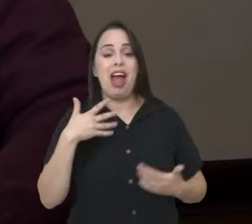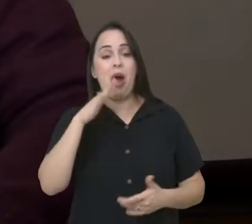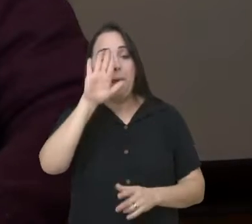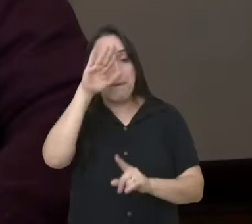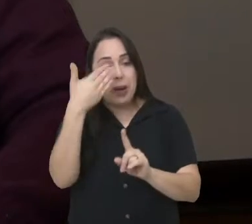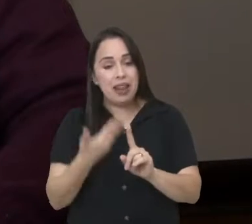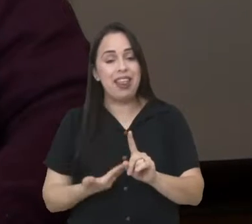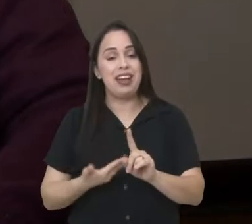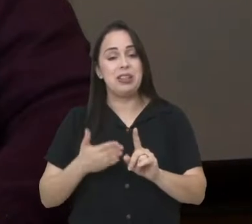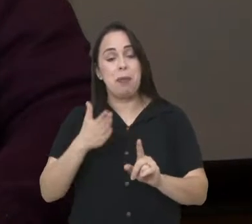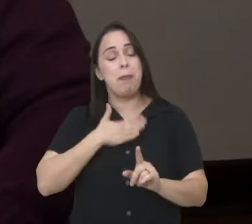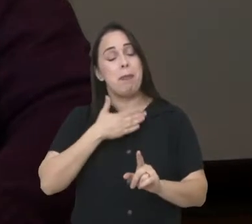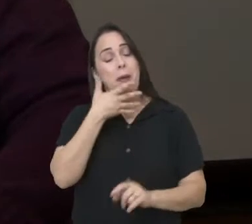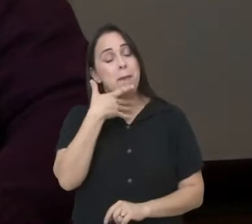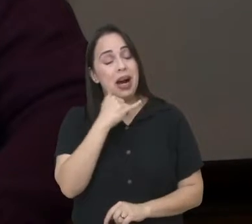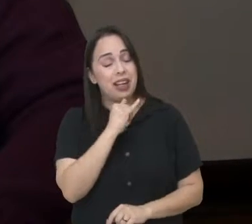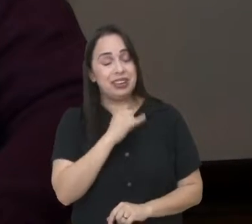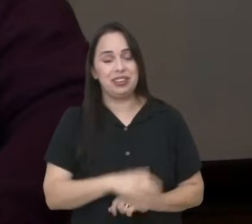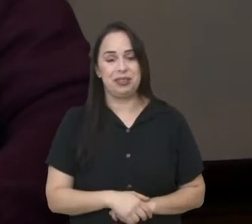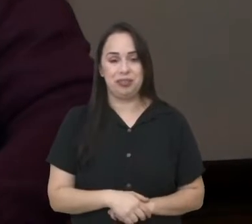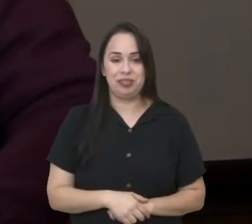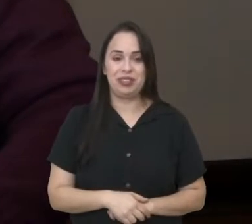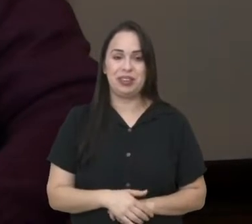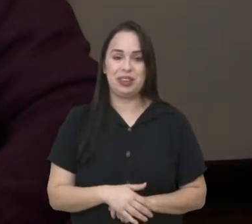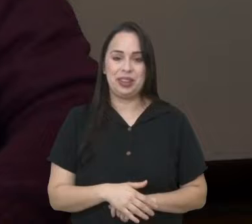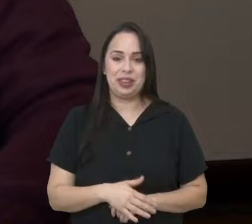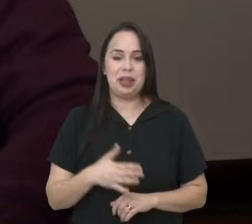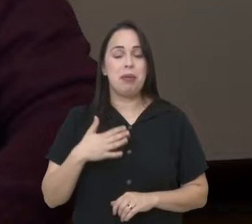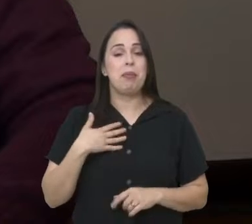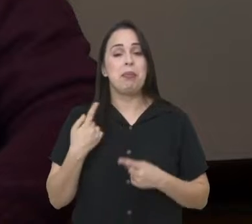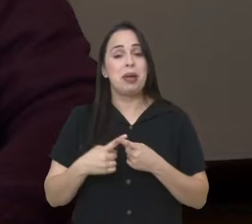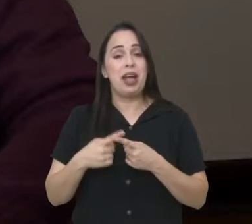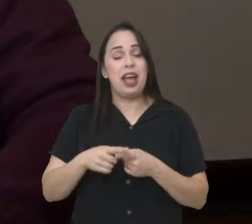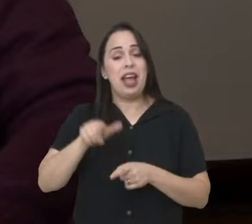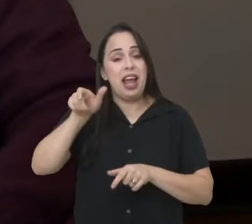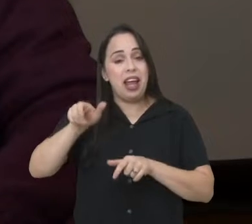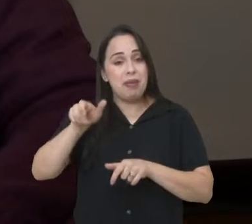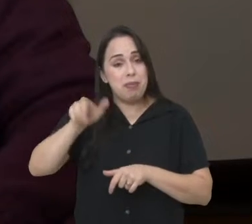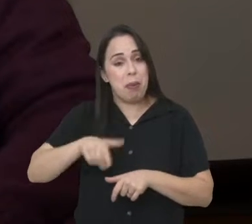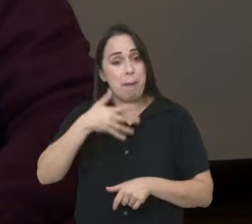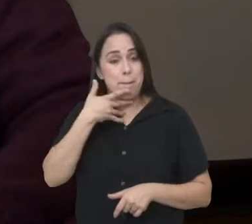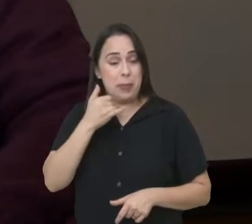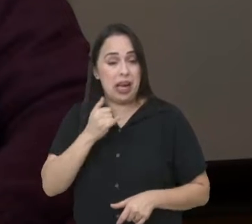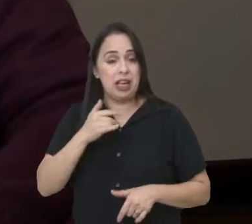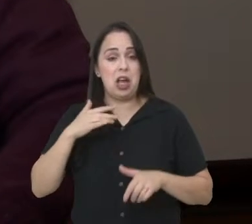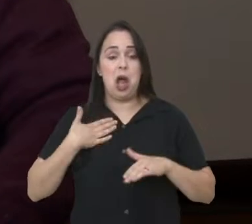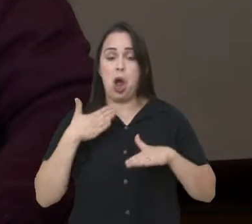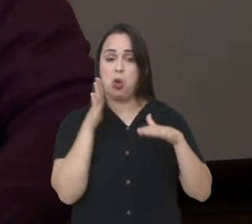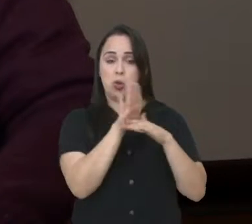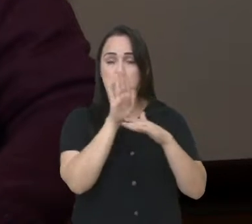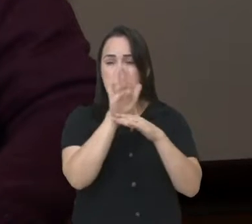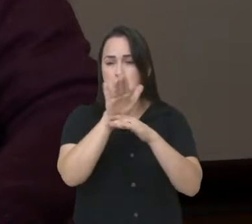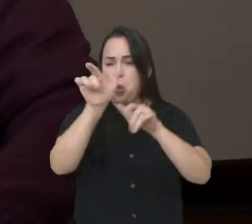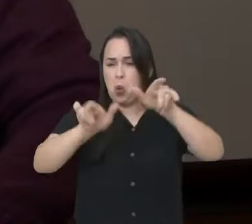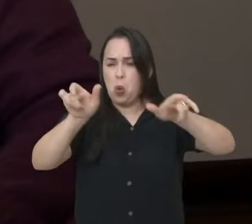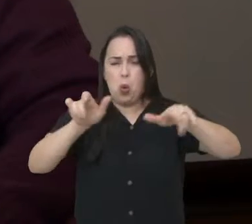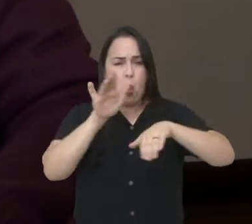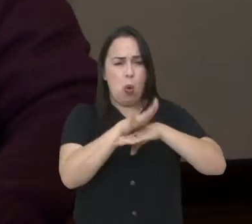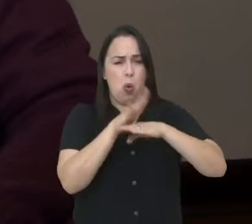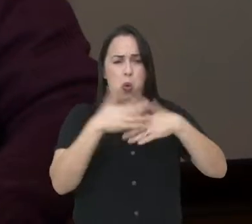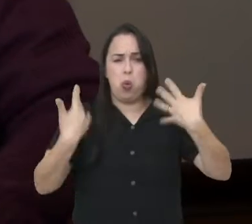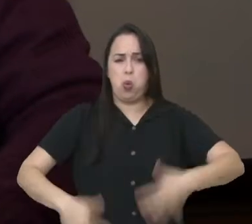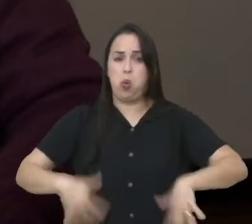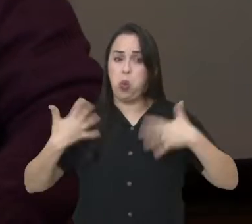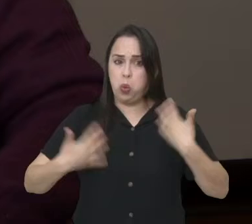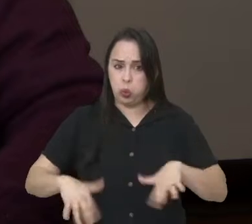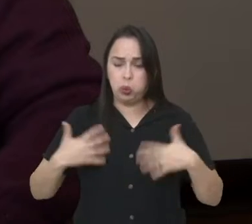meu pai, que tanto fez por aqui, ele ajudou muita gente por aqui, sabe? Que a gente não